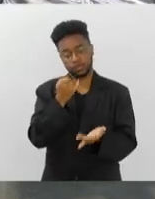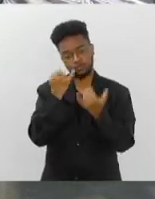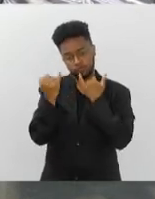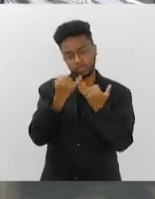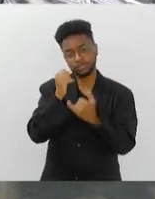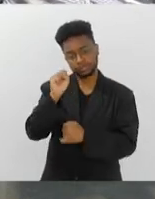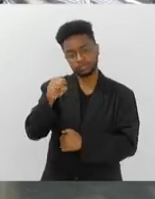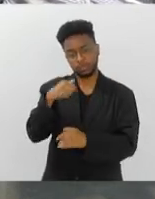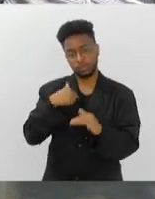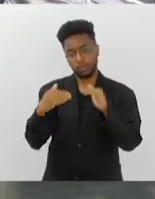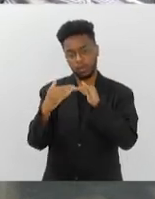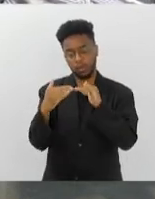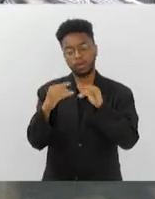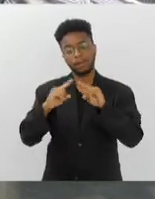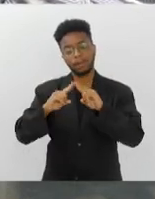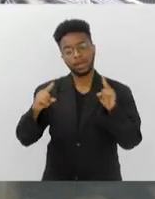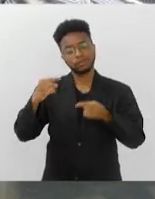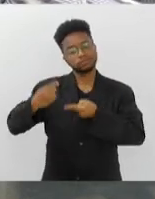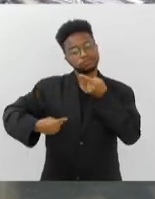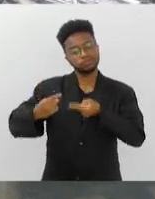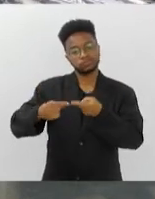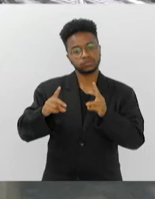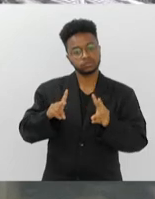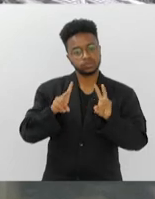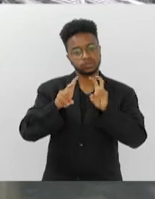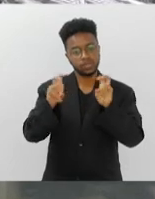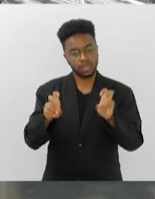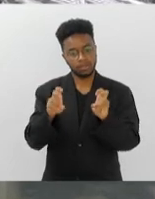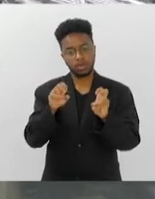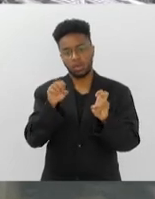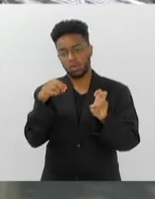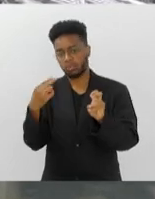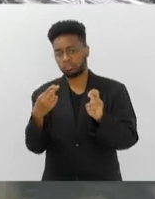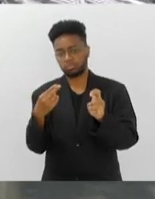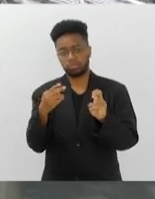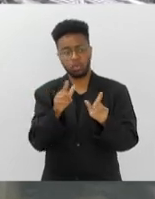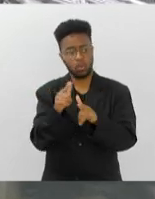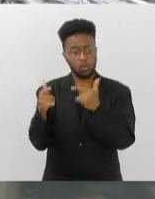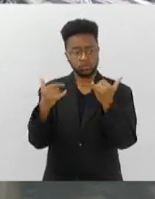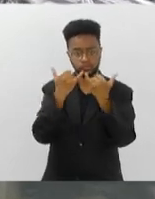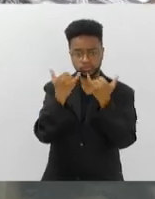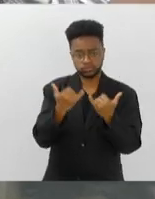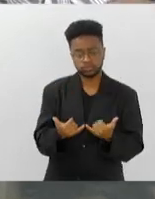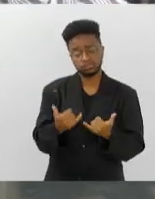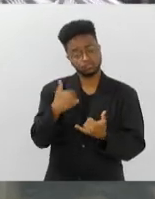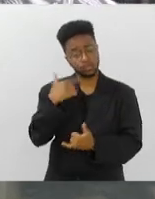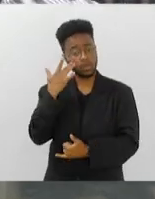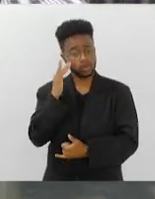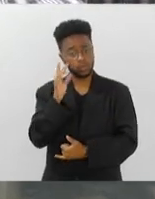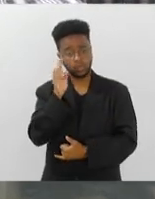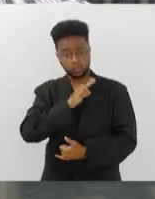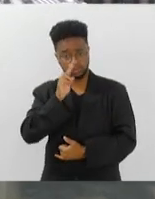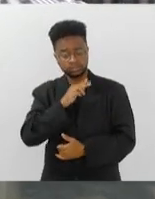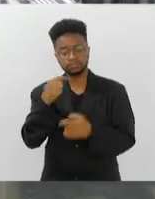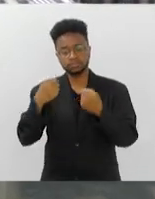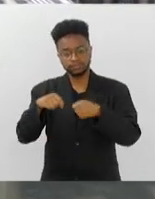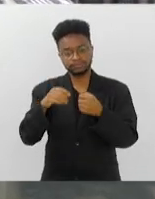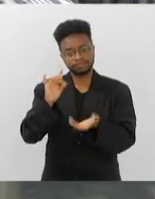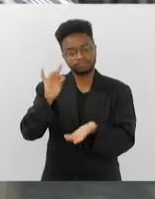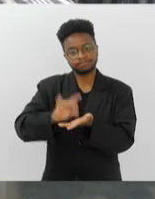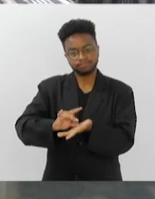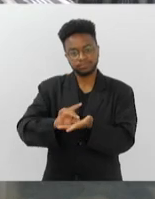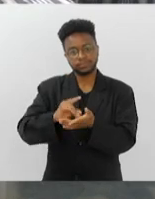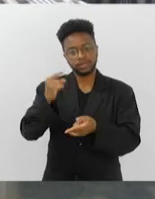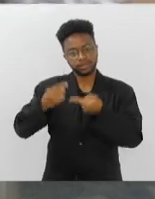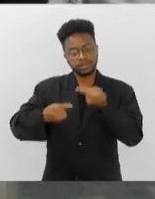tema de alguma maneira, botando em discussão o seu e algum outro parecido, eu acho que é urgente. O Rio realmente poderia marcar